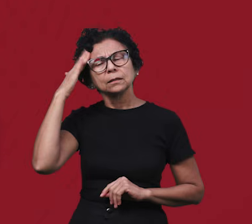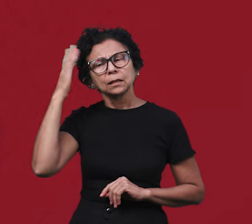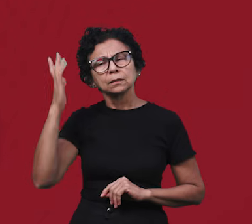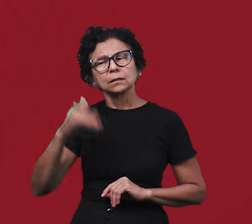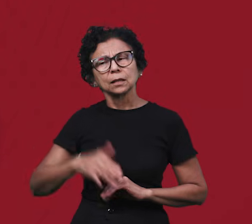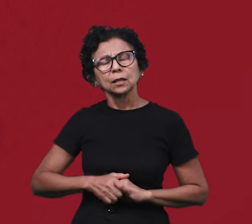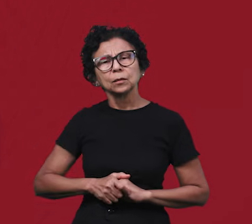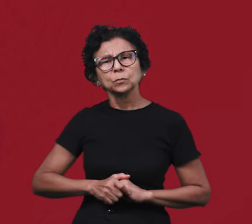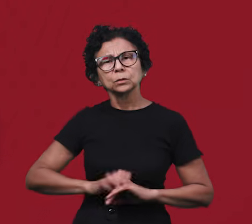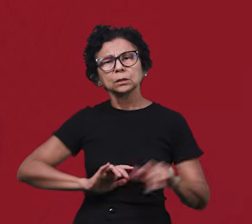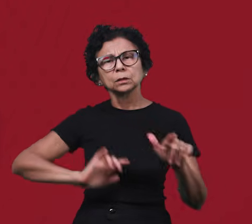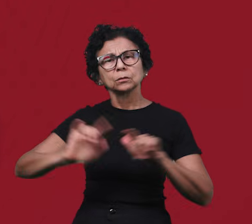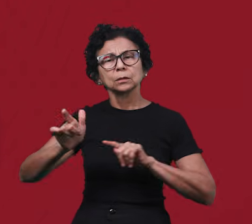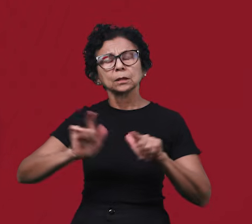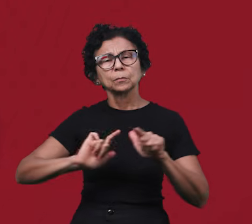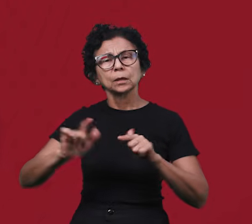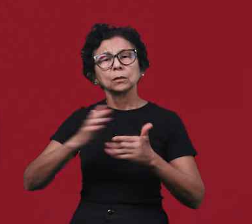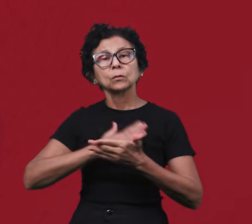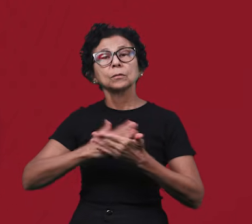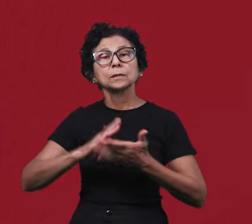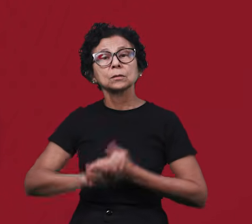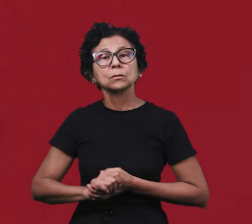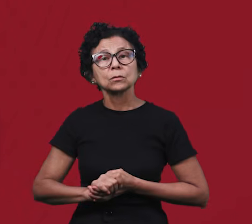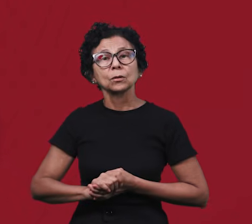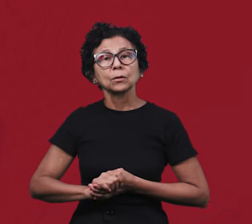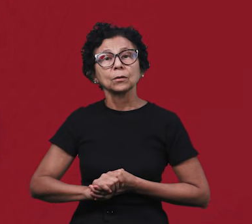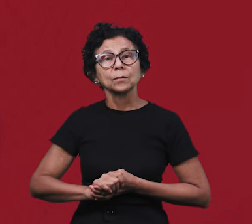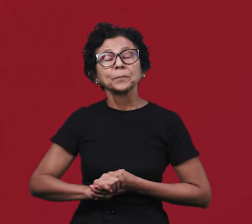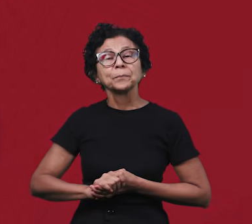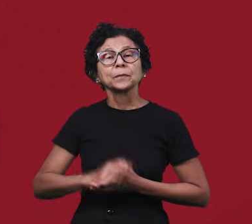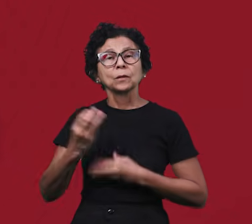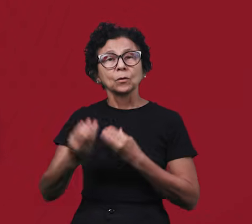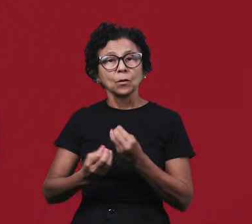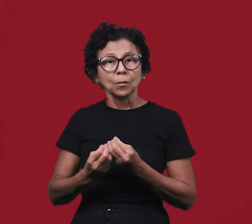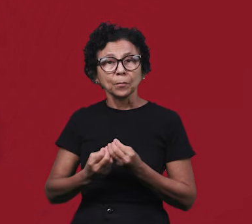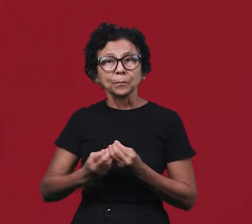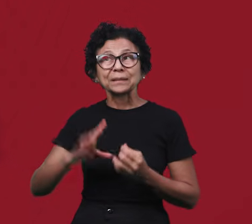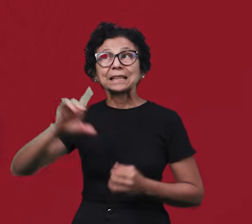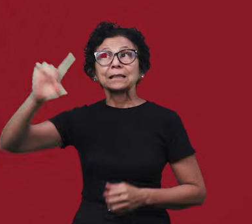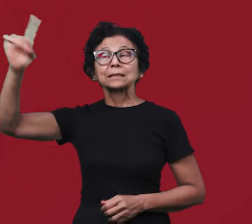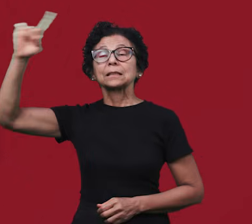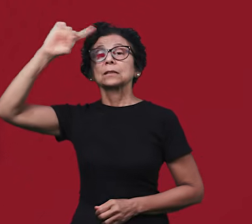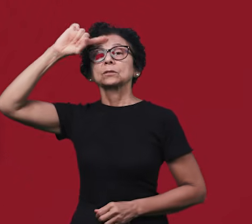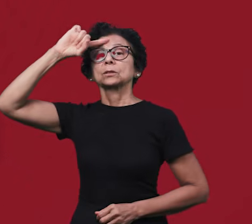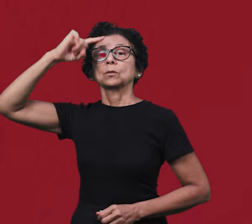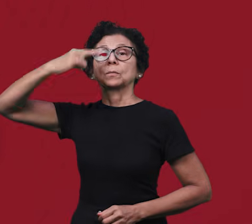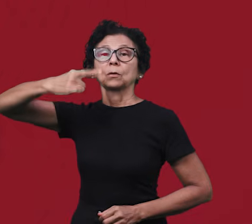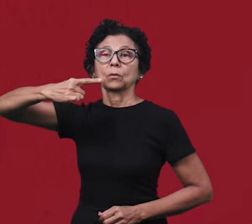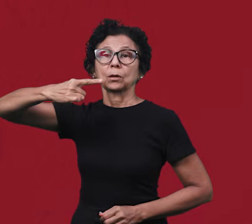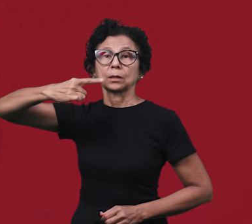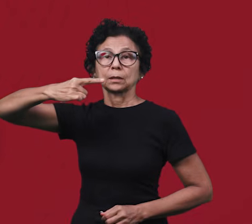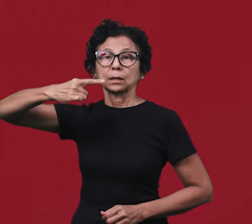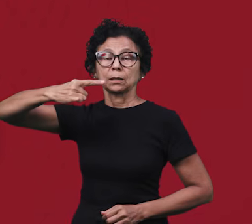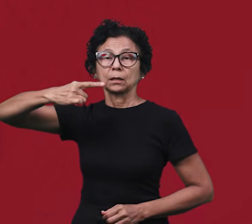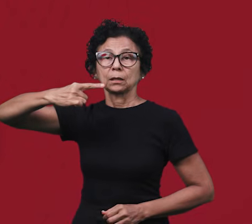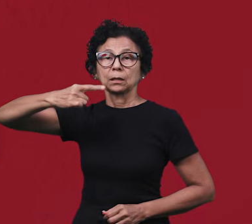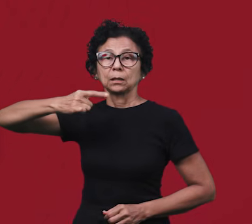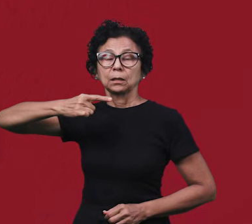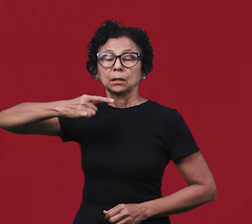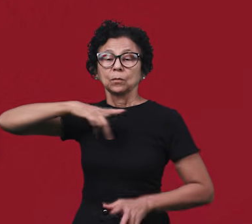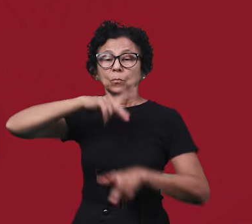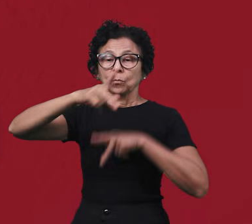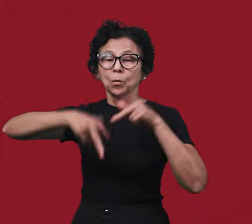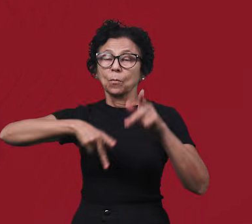Veio a ordem do Senhor: meu povo não pode padecer. E imediatamente o